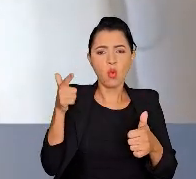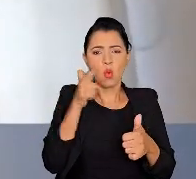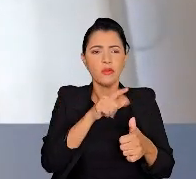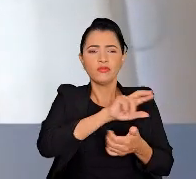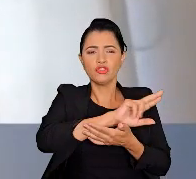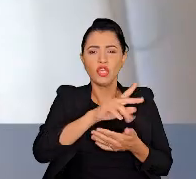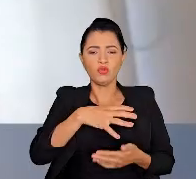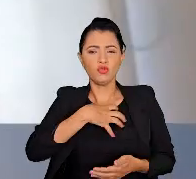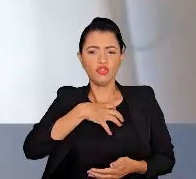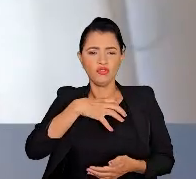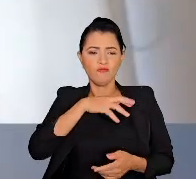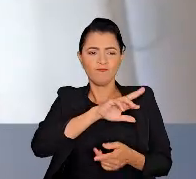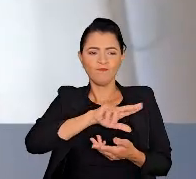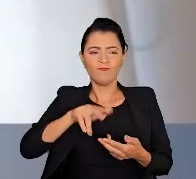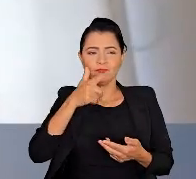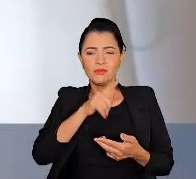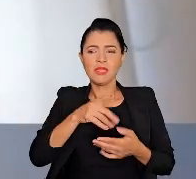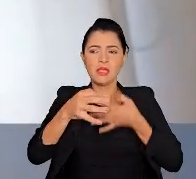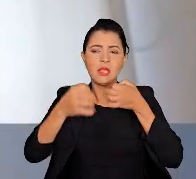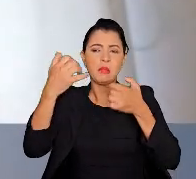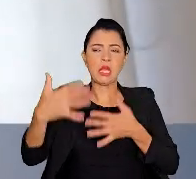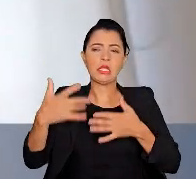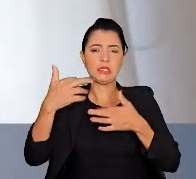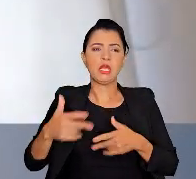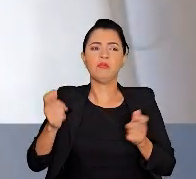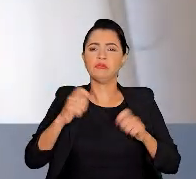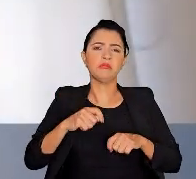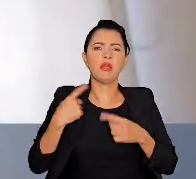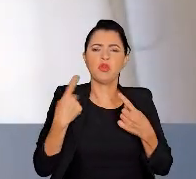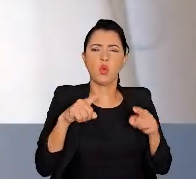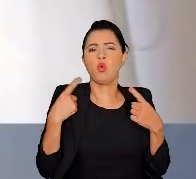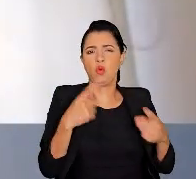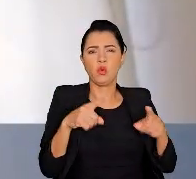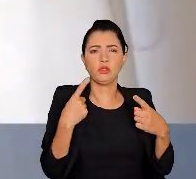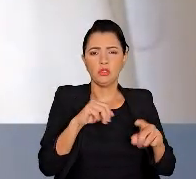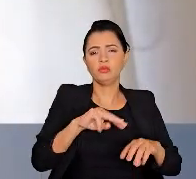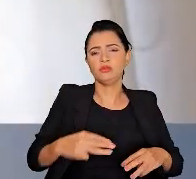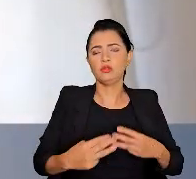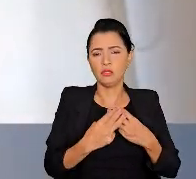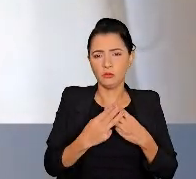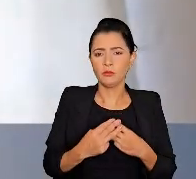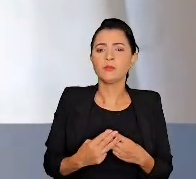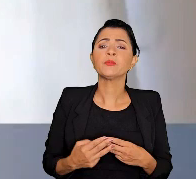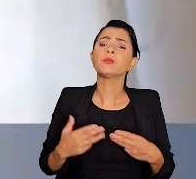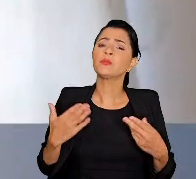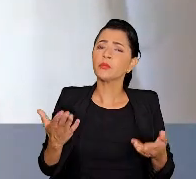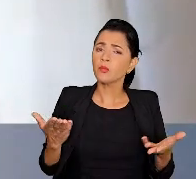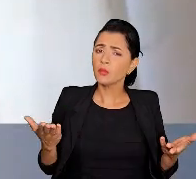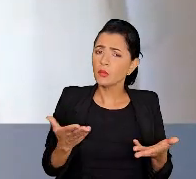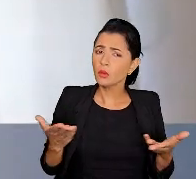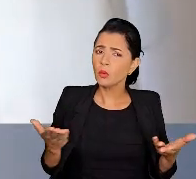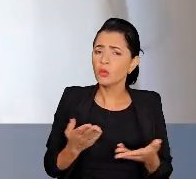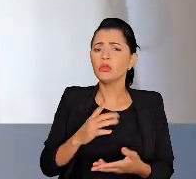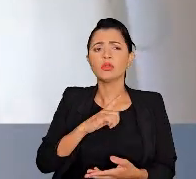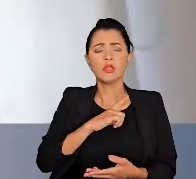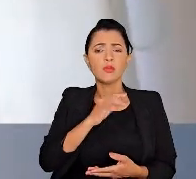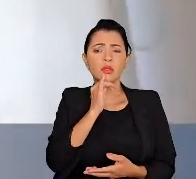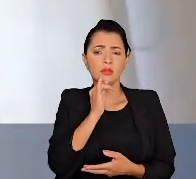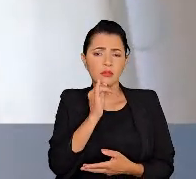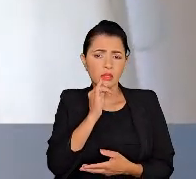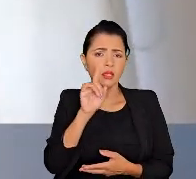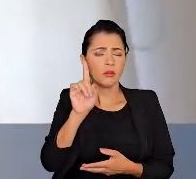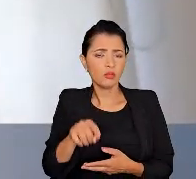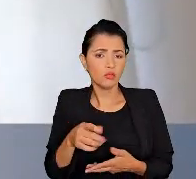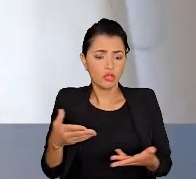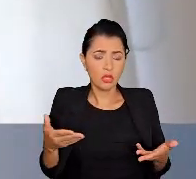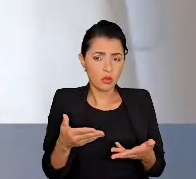distintas e justificativas disponíveis. Por isso, hoje em dia, temos como exemplos